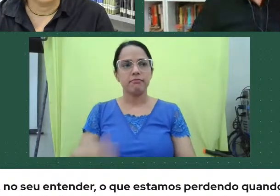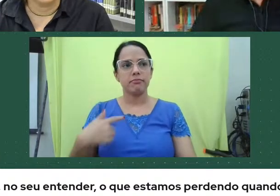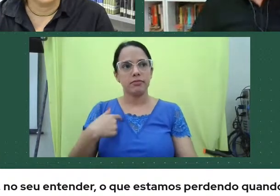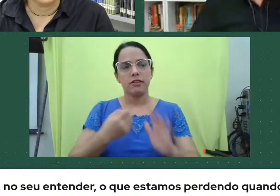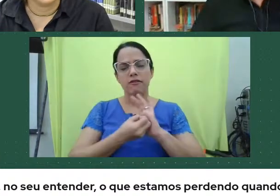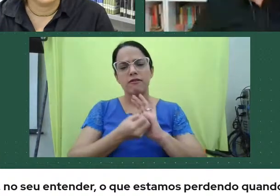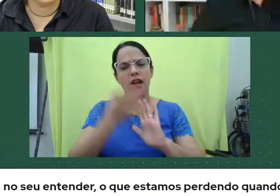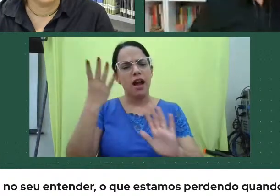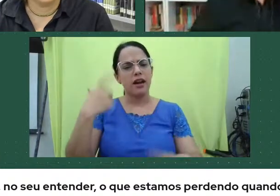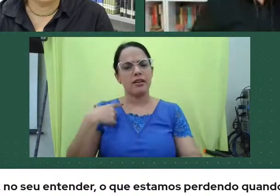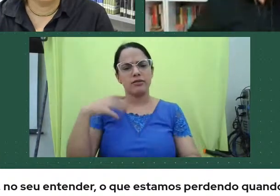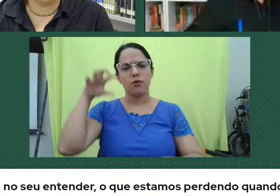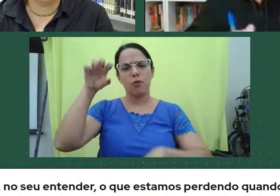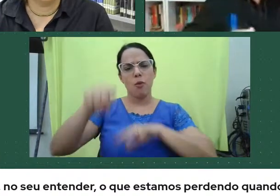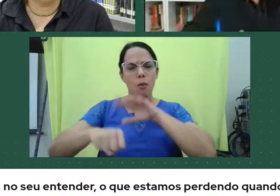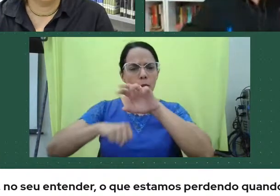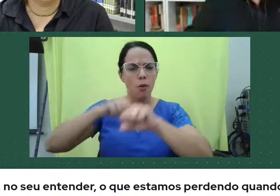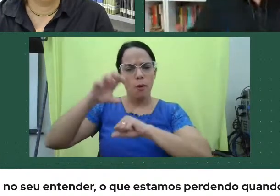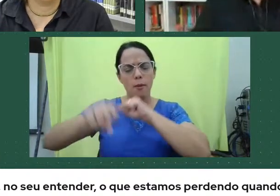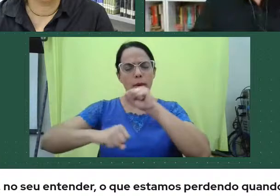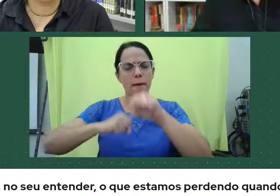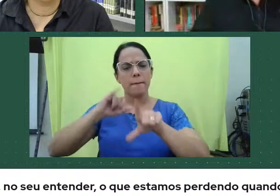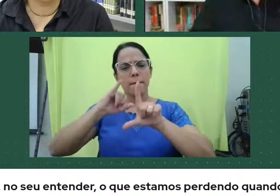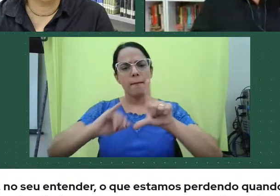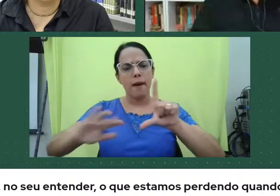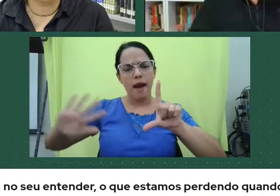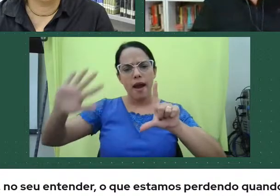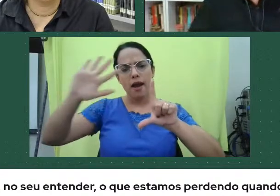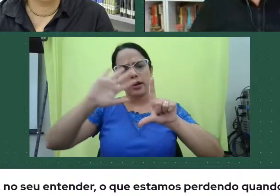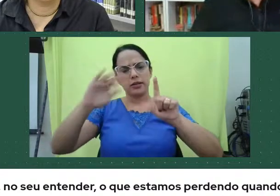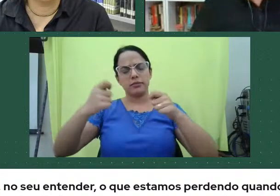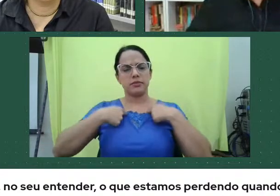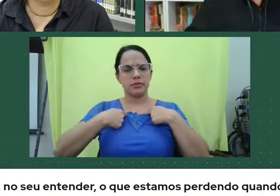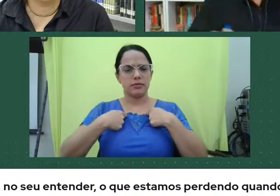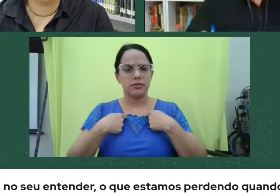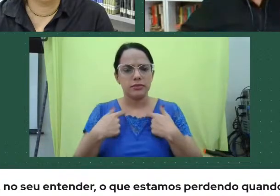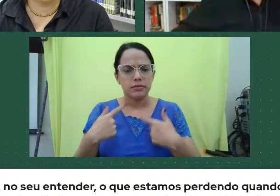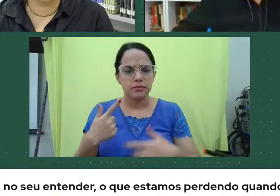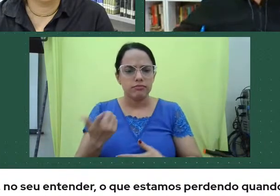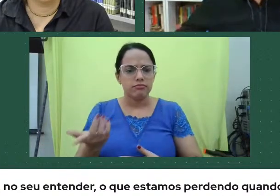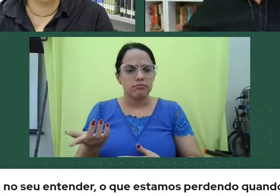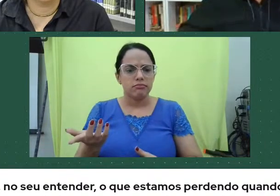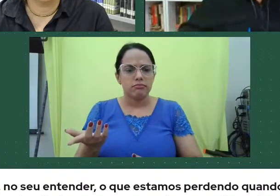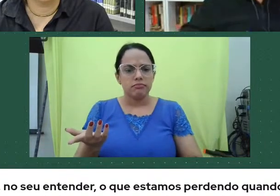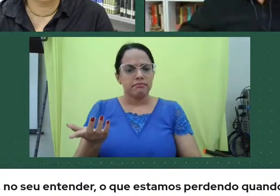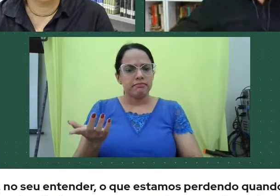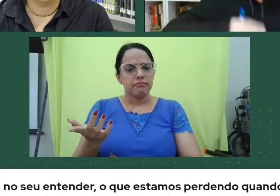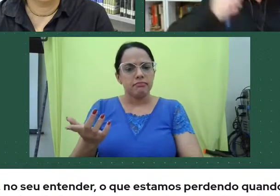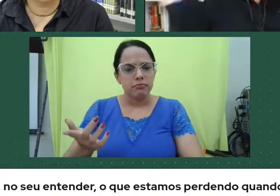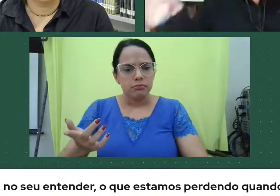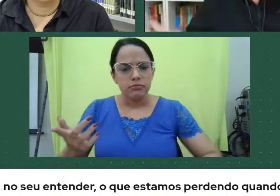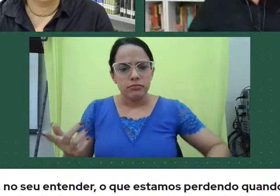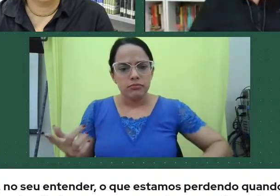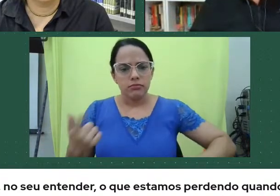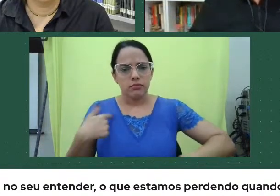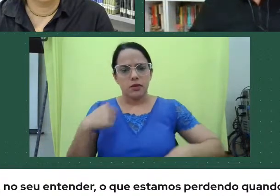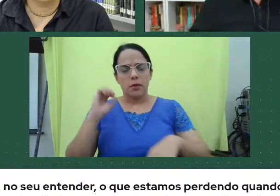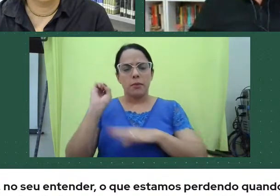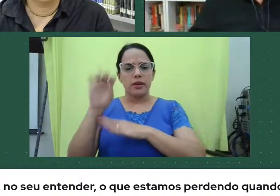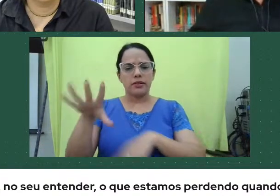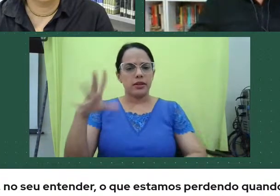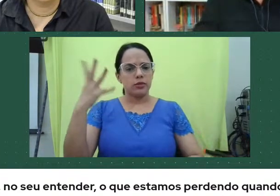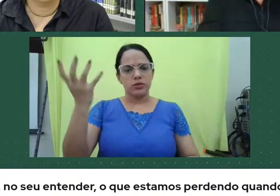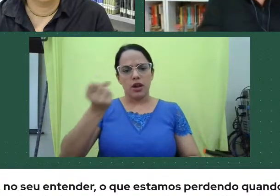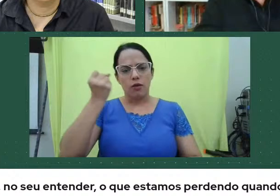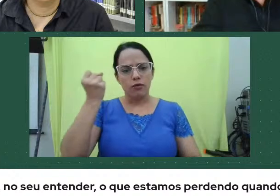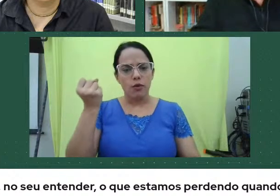uma imagem, né? Poxa, aquela imagem vai servir para isso e tal, e eu procuro, não tem mais, porque eu mandei para alguém, eu salvei alguém, está no